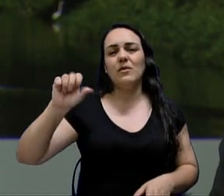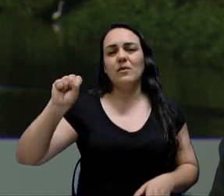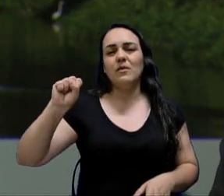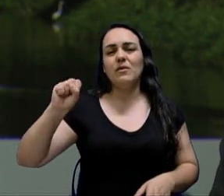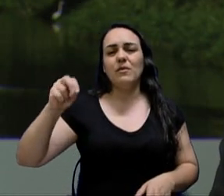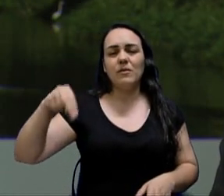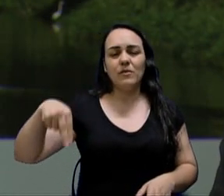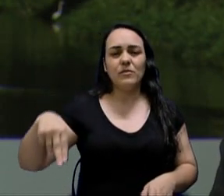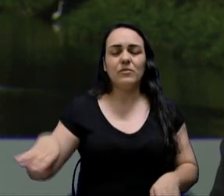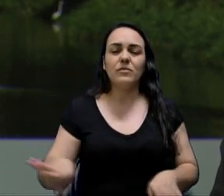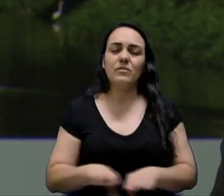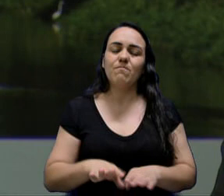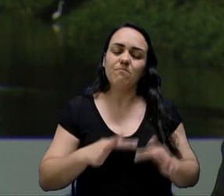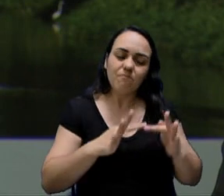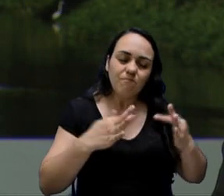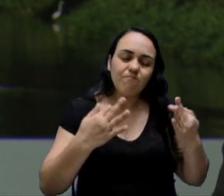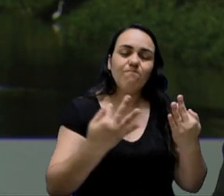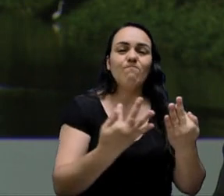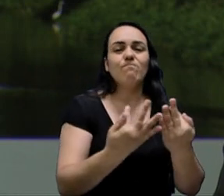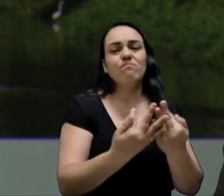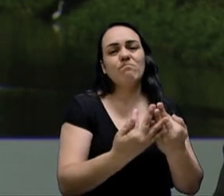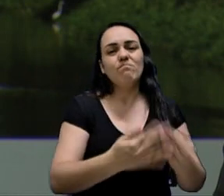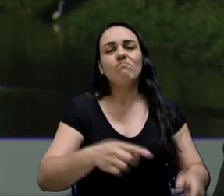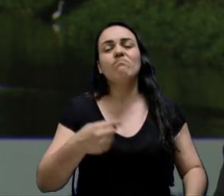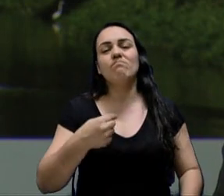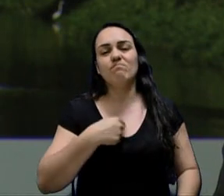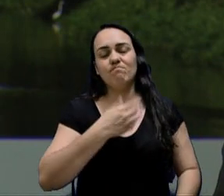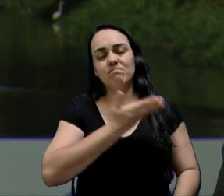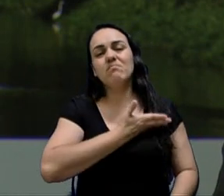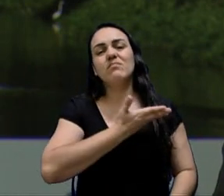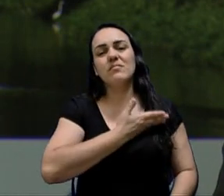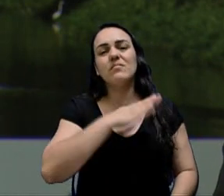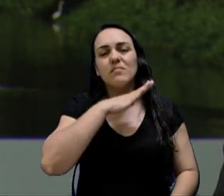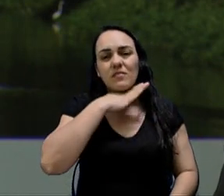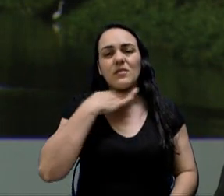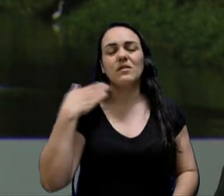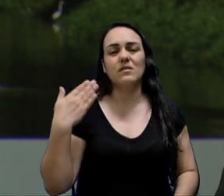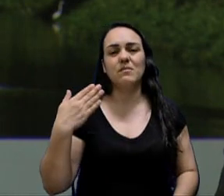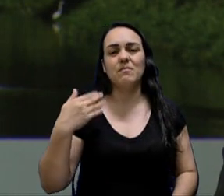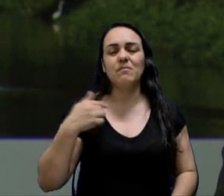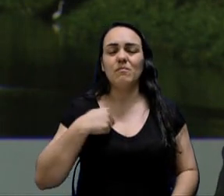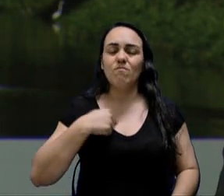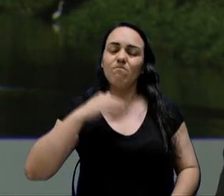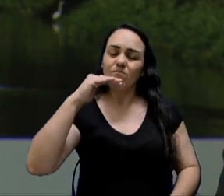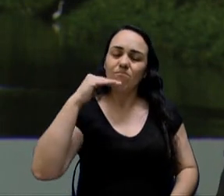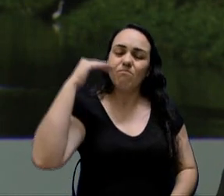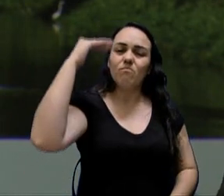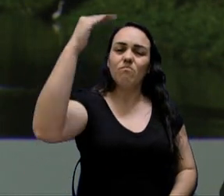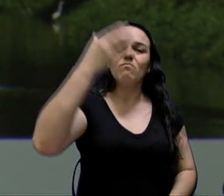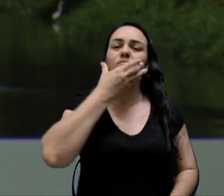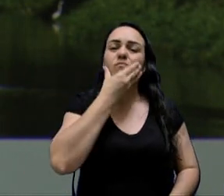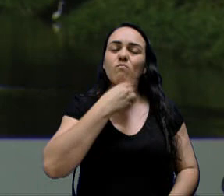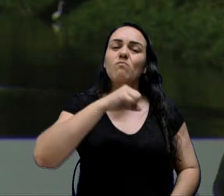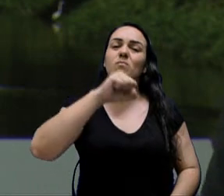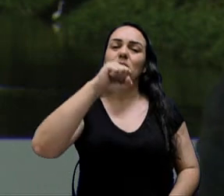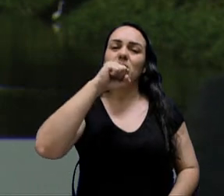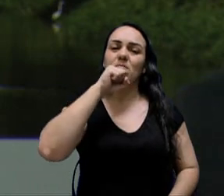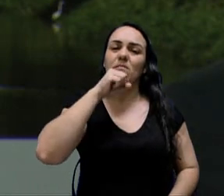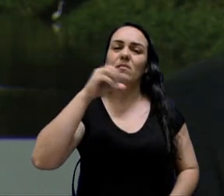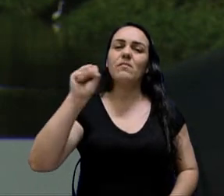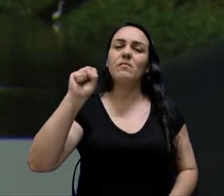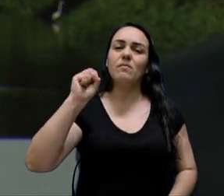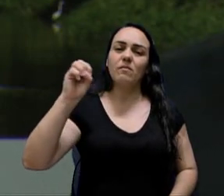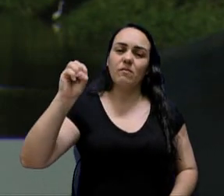familiares e amigos que partiram cedo demais, e principalmente e sobretudo meu pai, Osmar Guimarães.